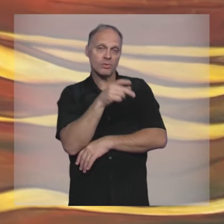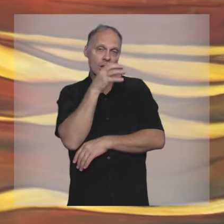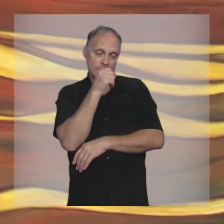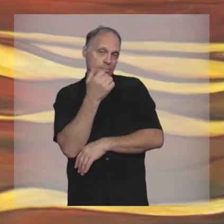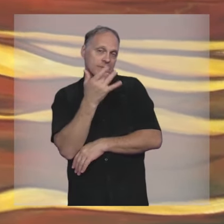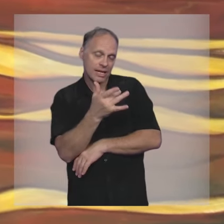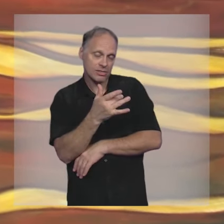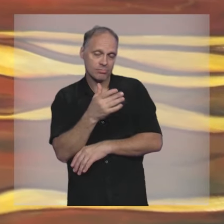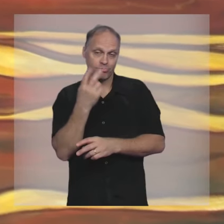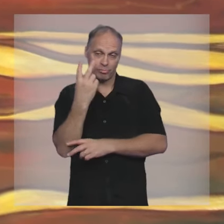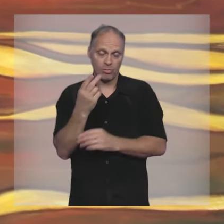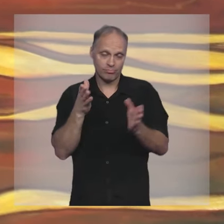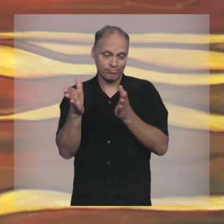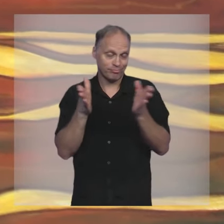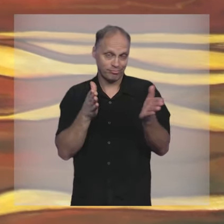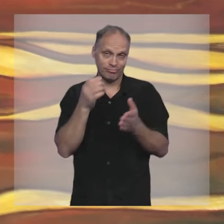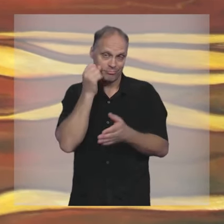tarde.